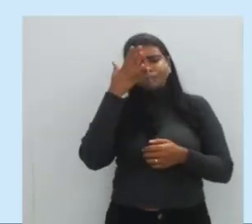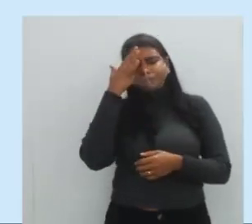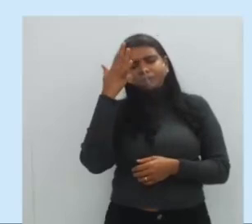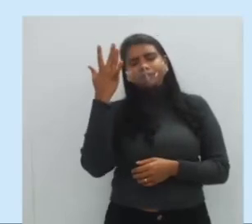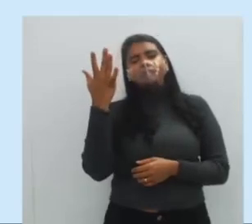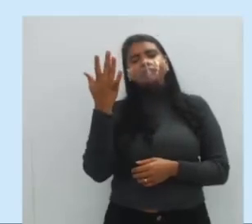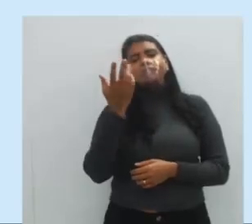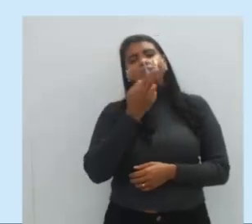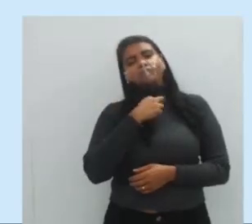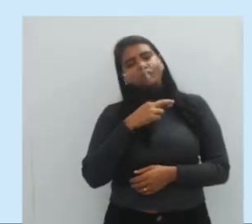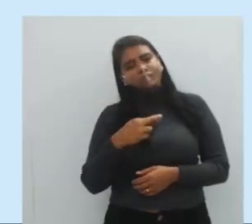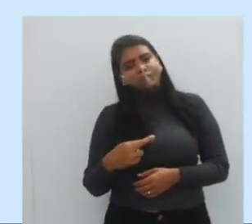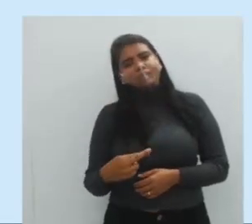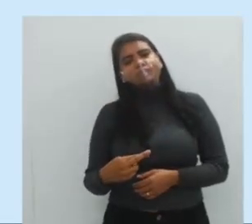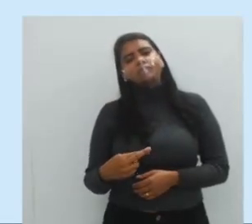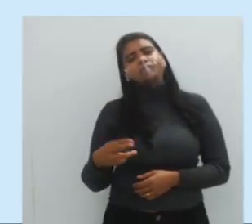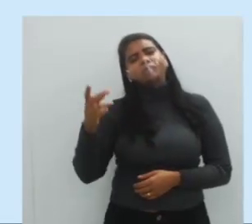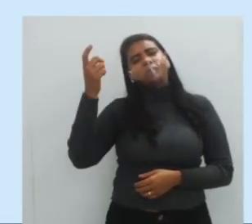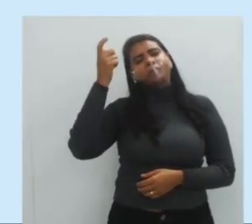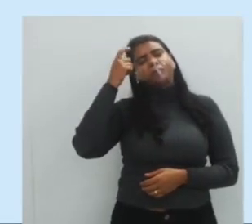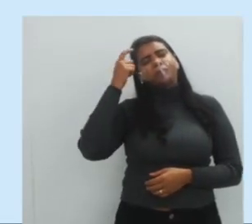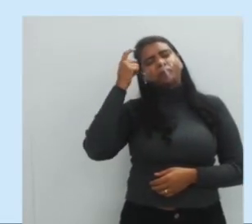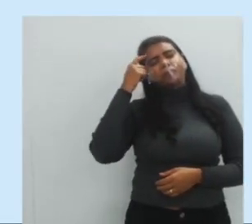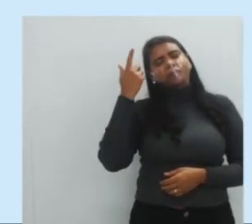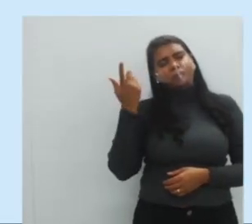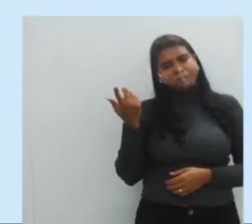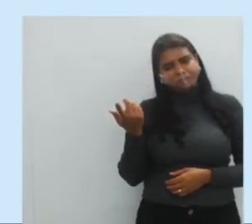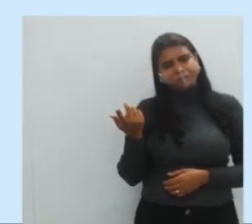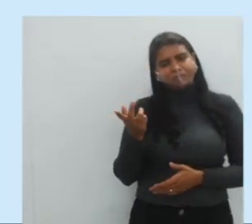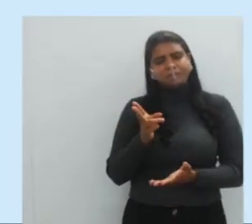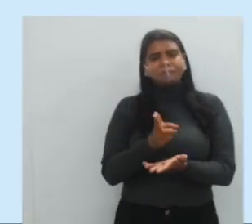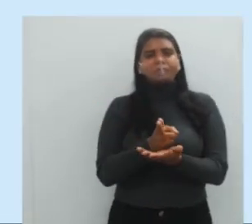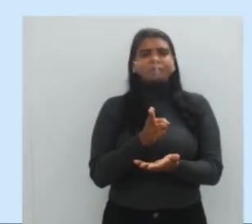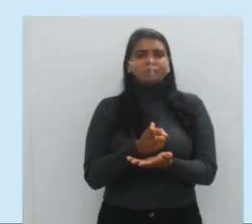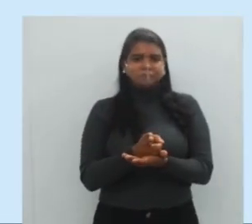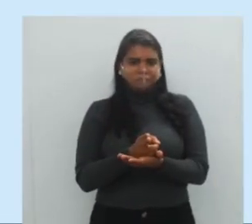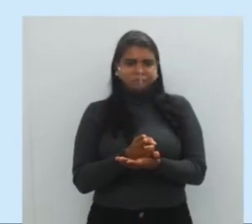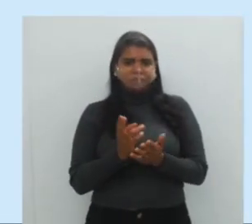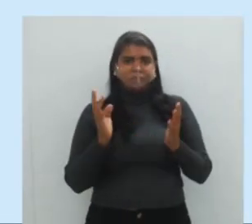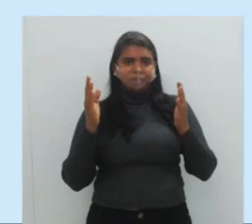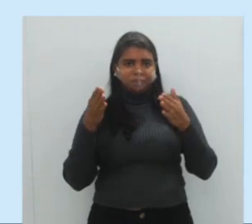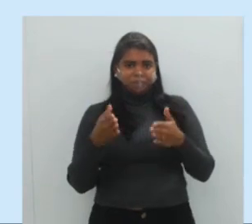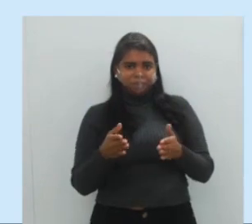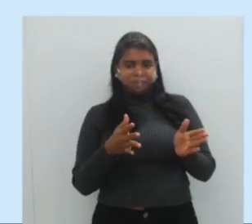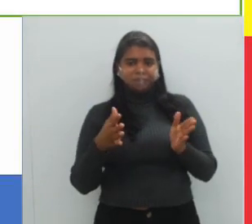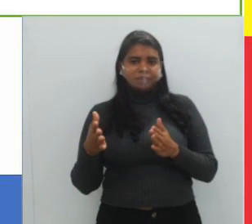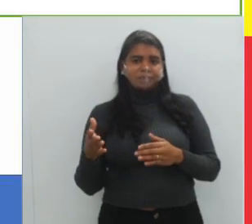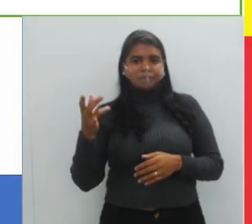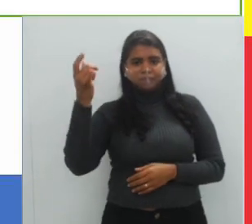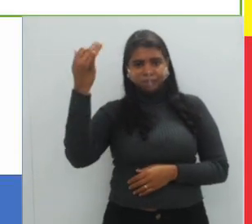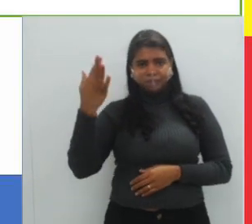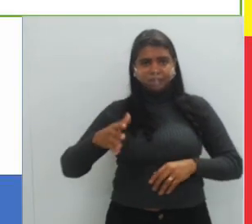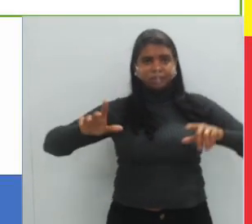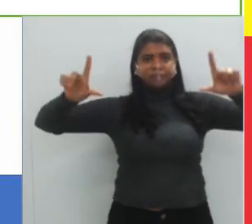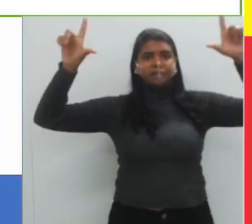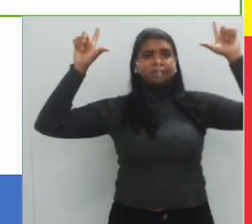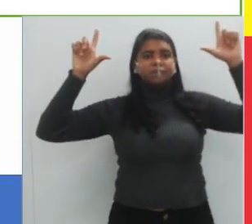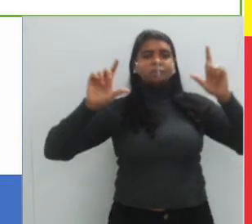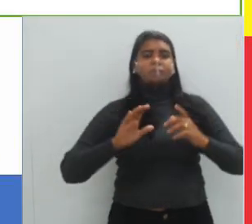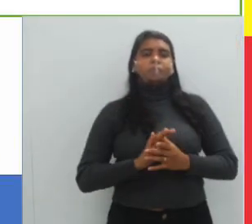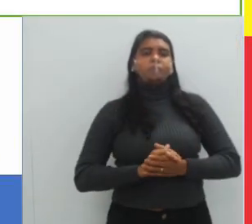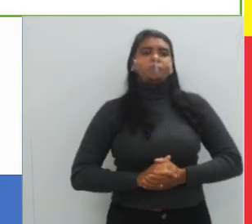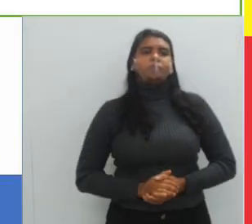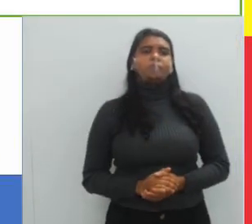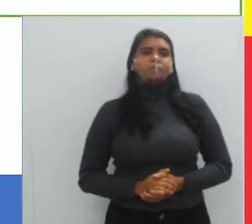as teorias, todos os pensamentos. E sempre voltando, como está na tela, esses